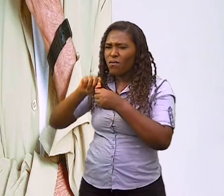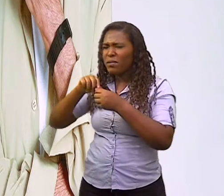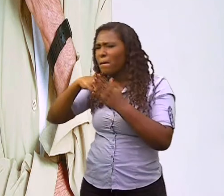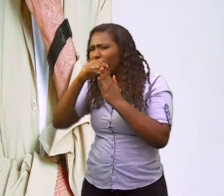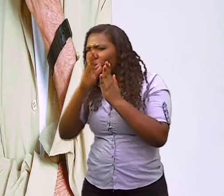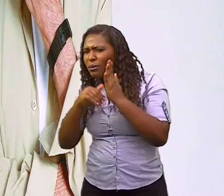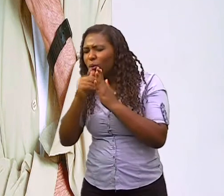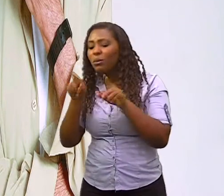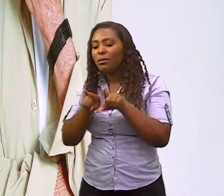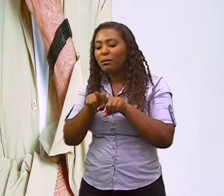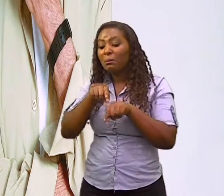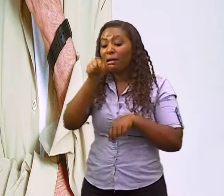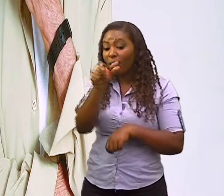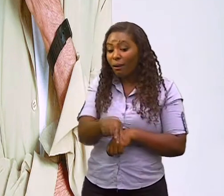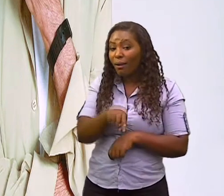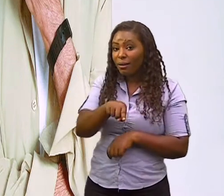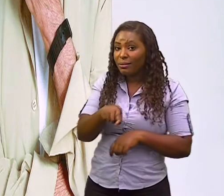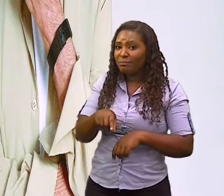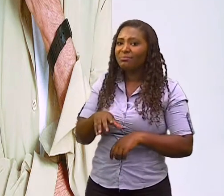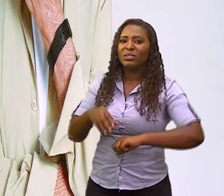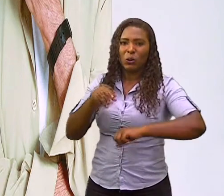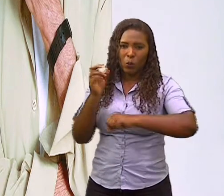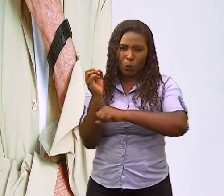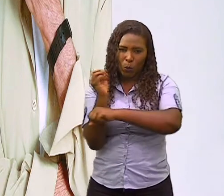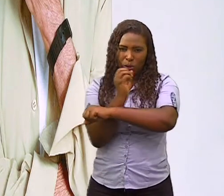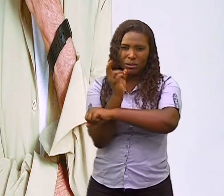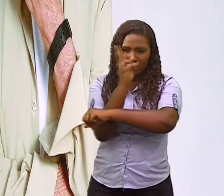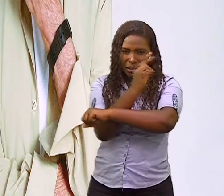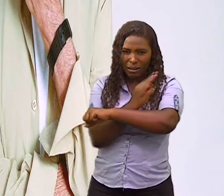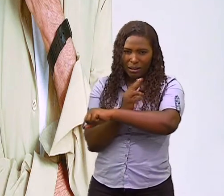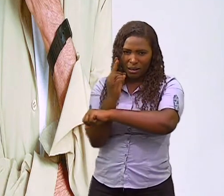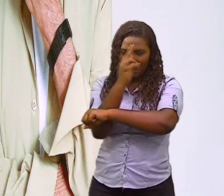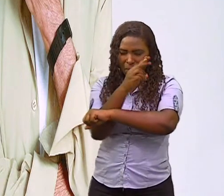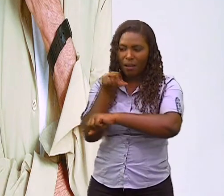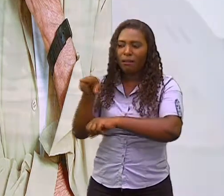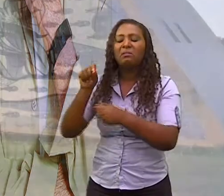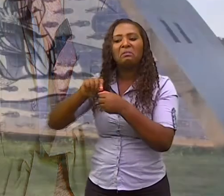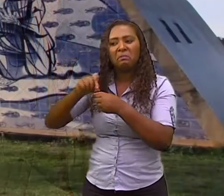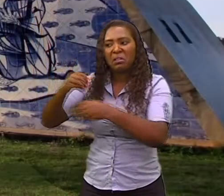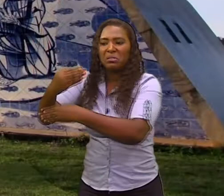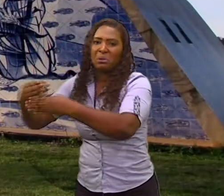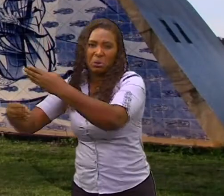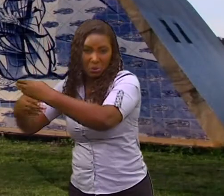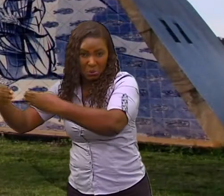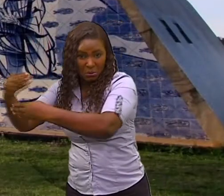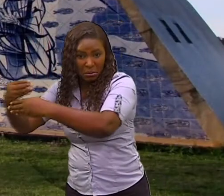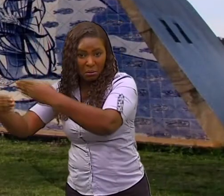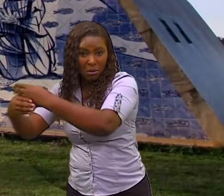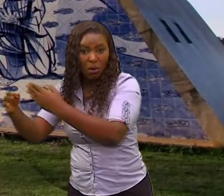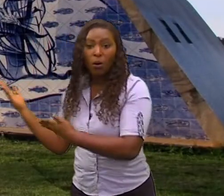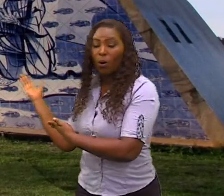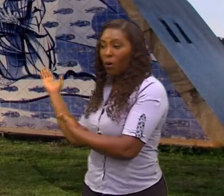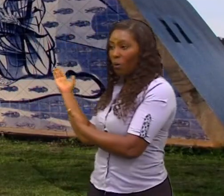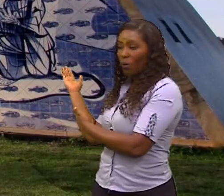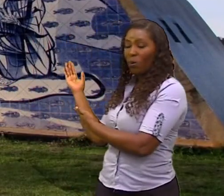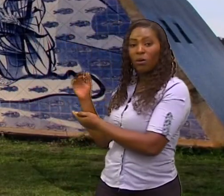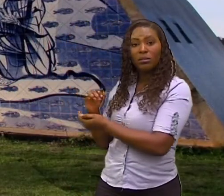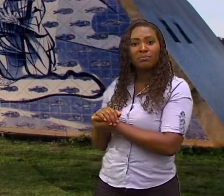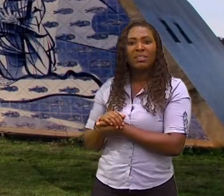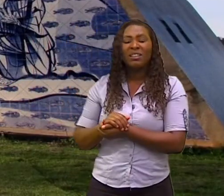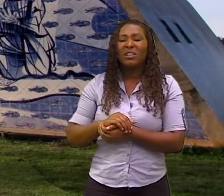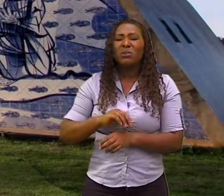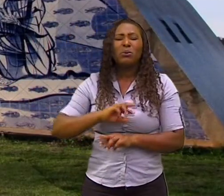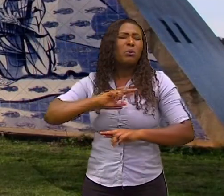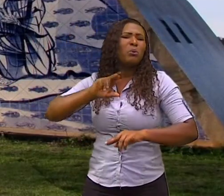e criticado por ser um escultor de monumentos. Não era simplesmente os